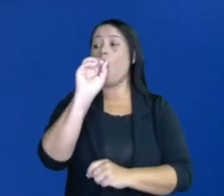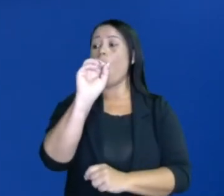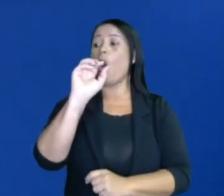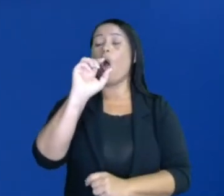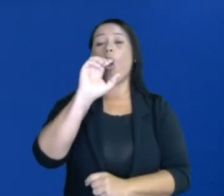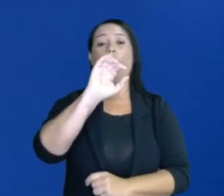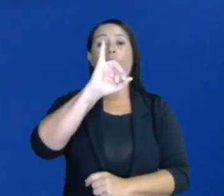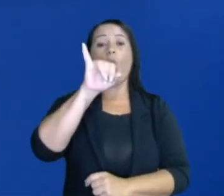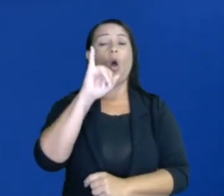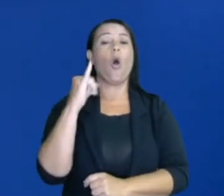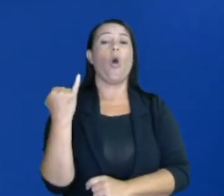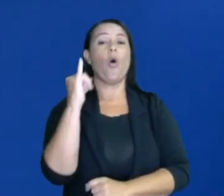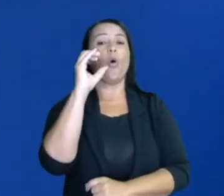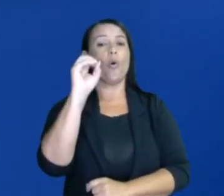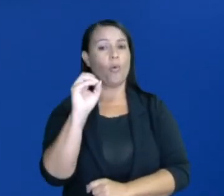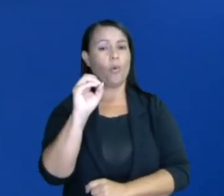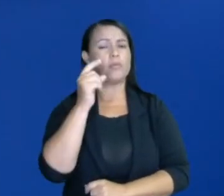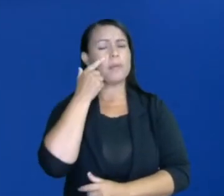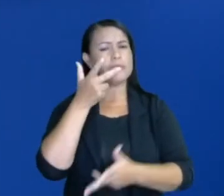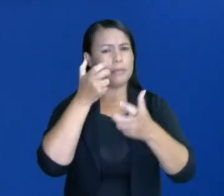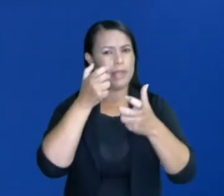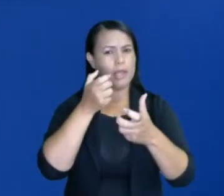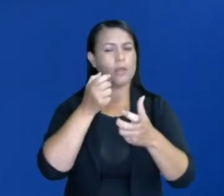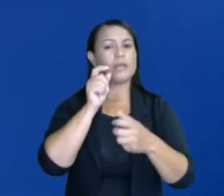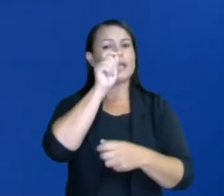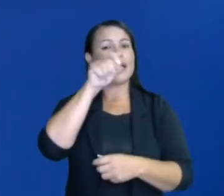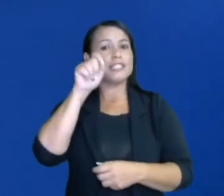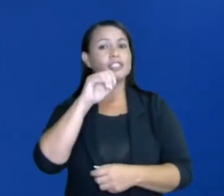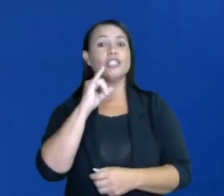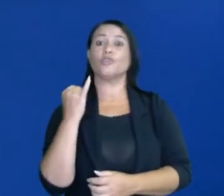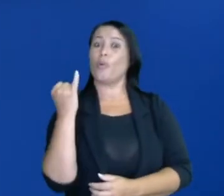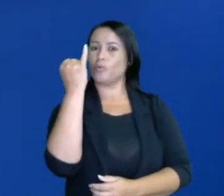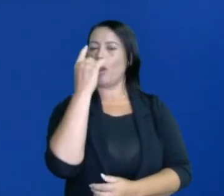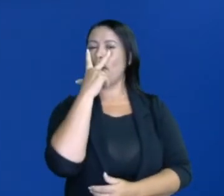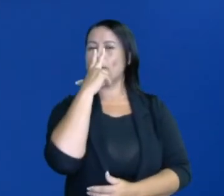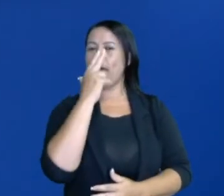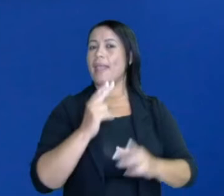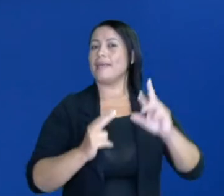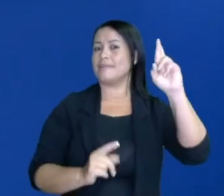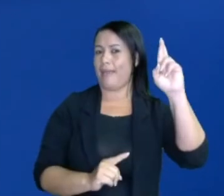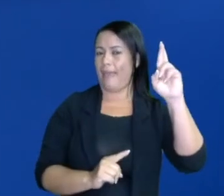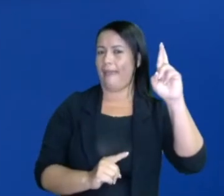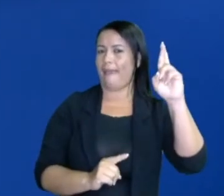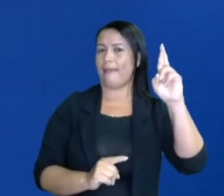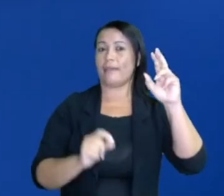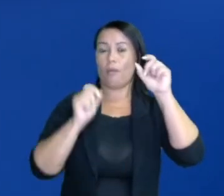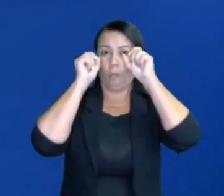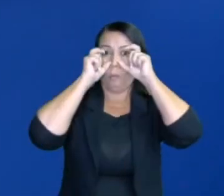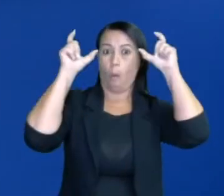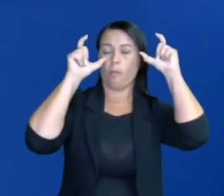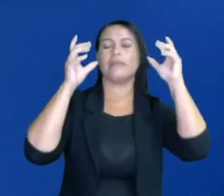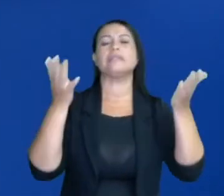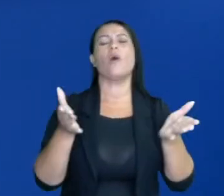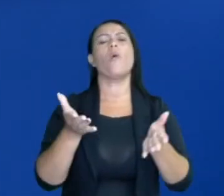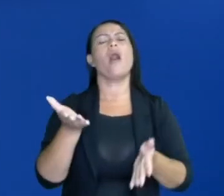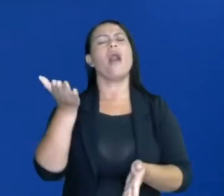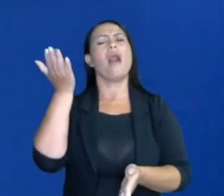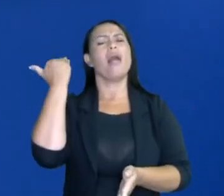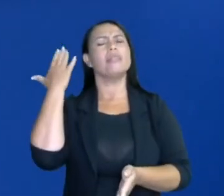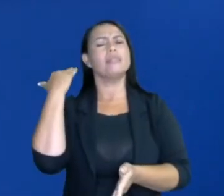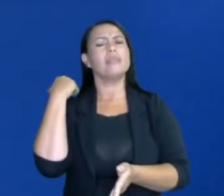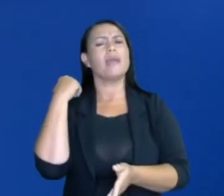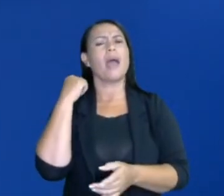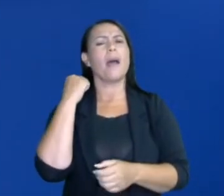e como vocês podem ver, está escrito com J e tem som de R, ojo. Antigamente,